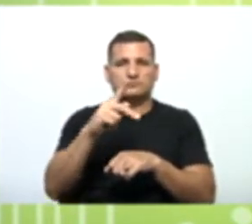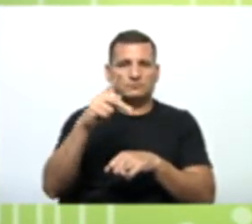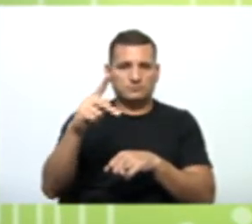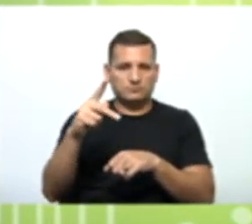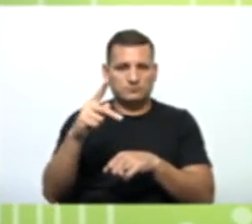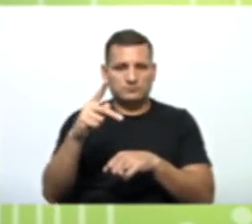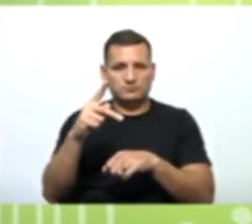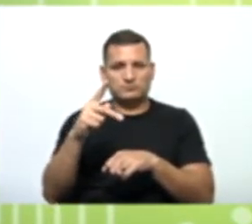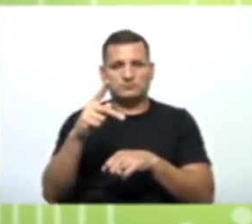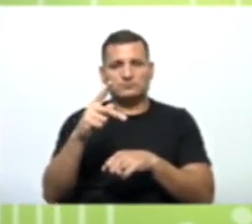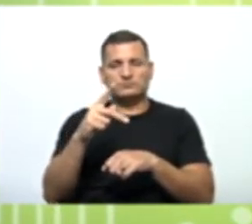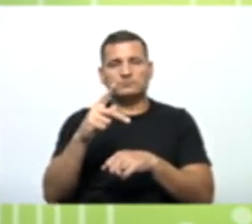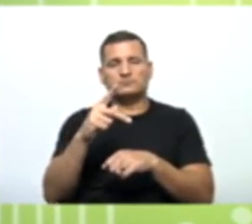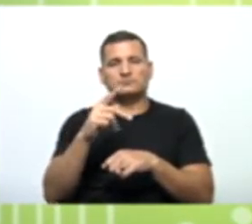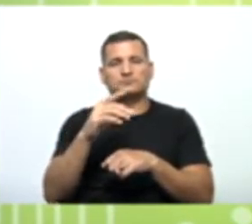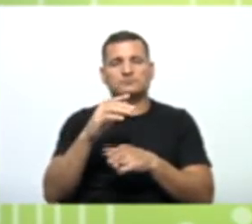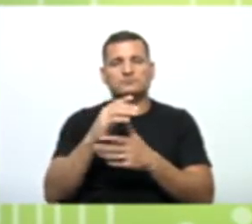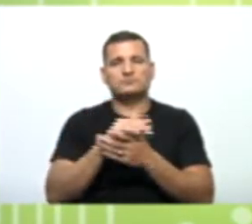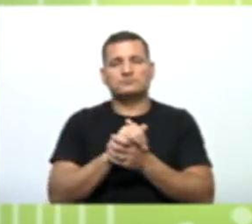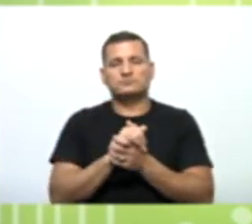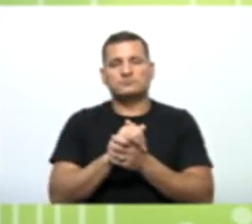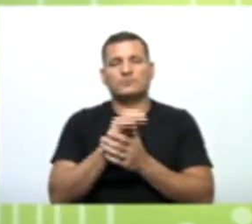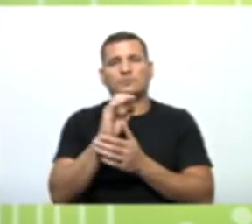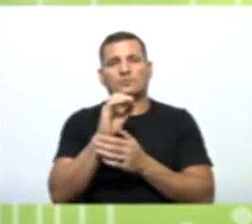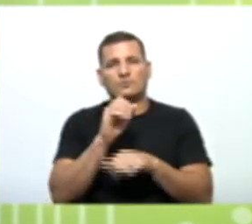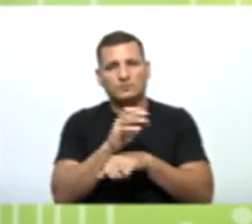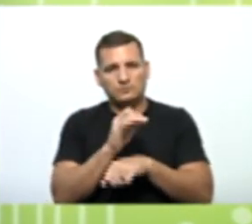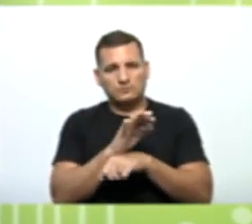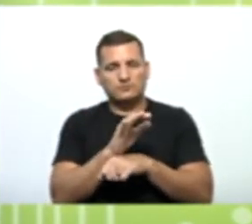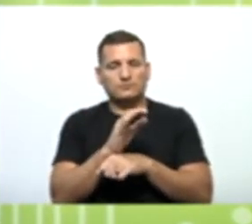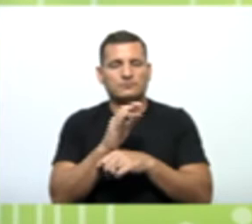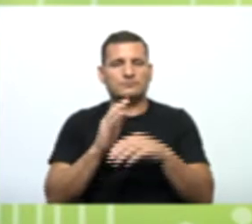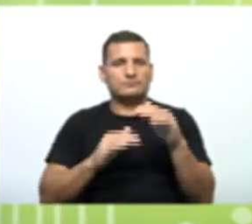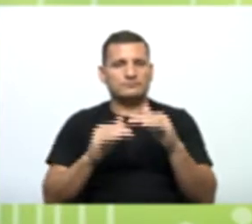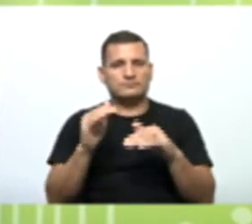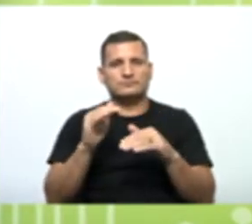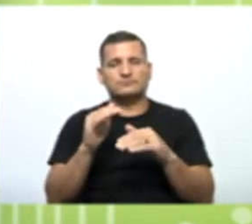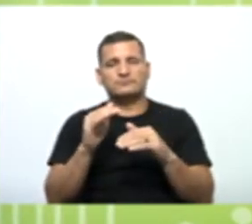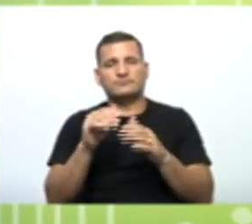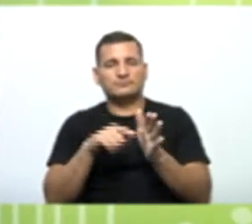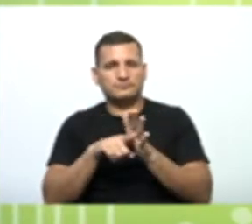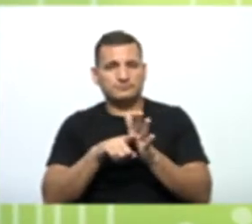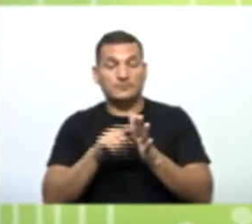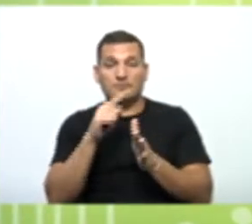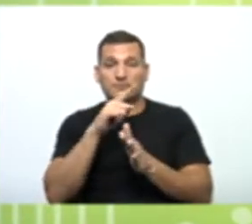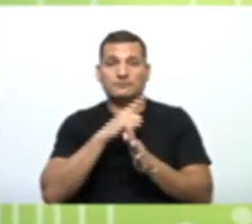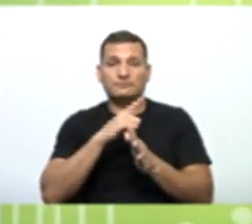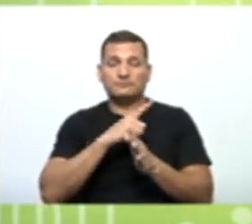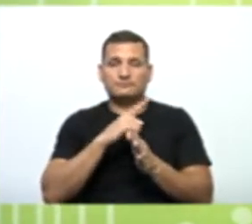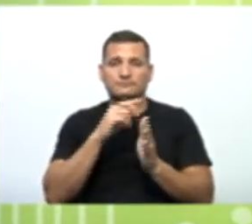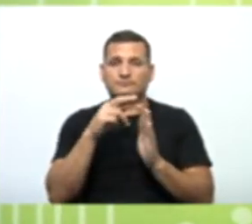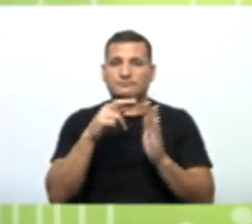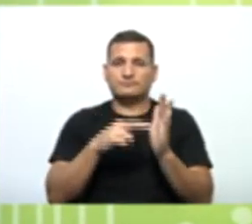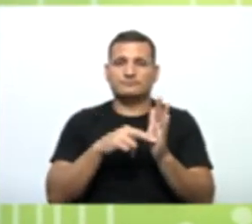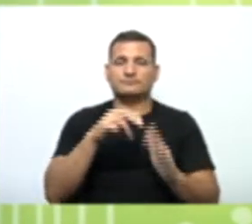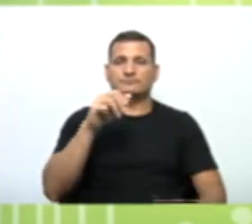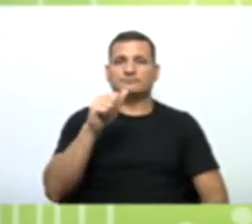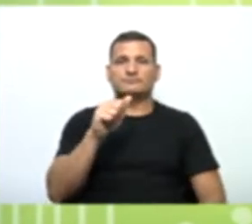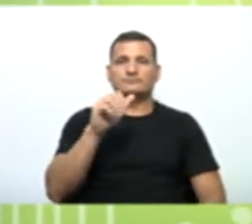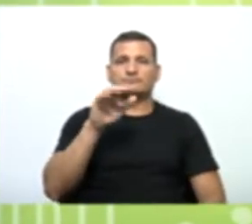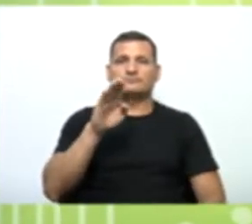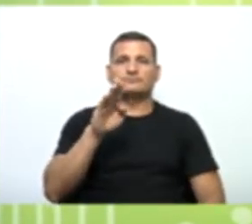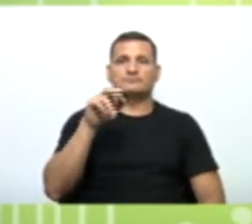né? A Orientação para a Prática Profissional e Pesquisa. Lá tem umas normas, que é a norma da ABNT, que vocês seguem,